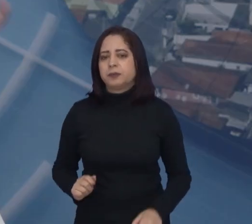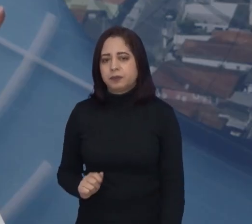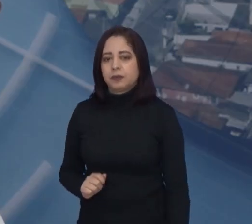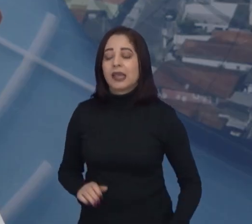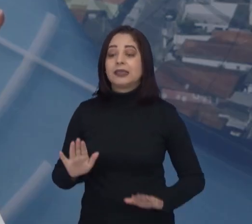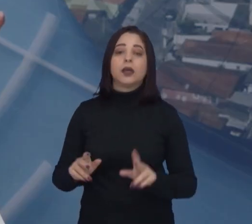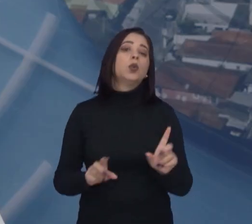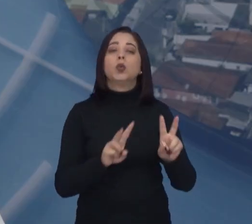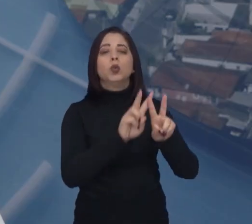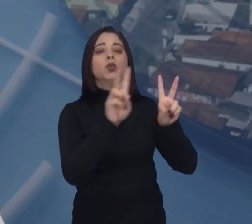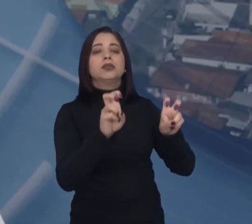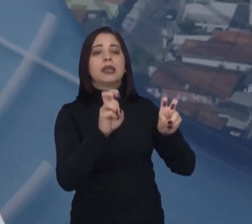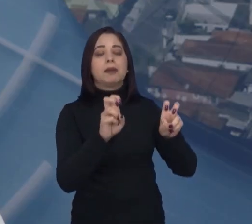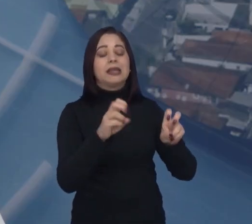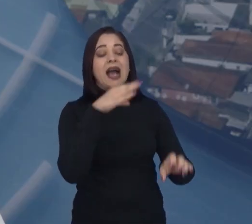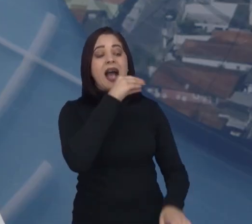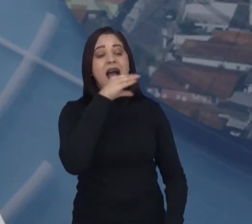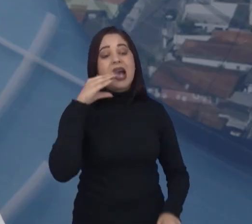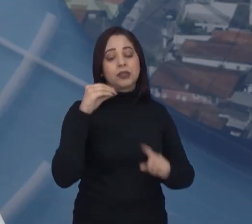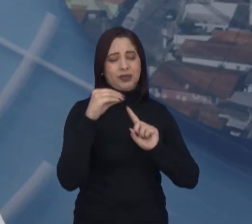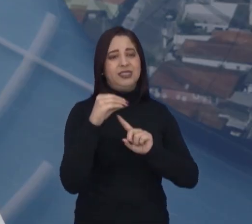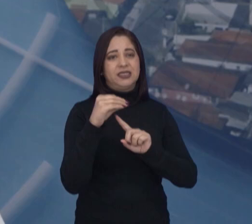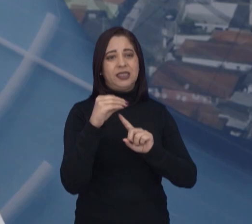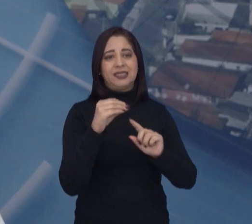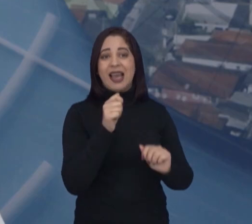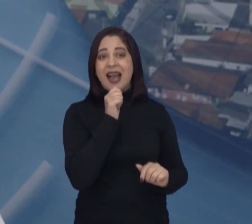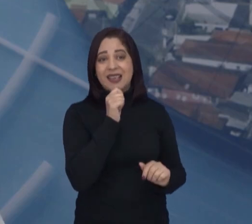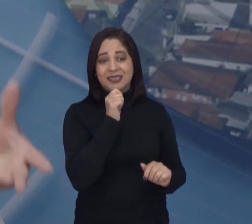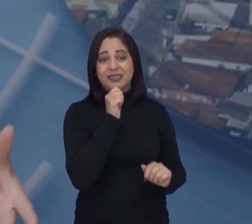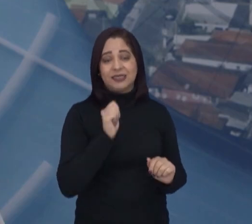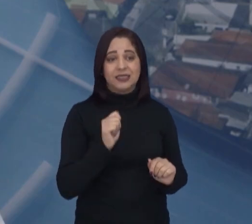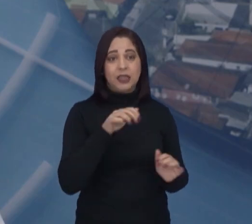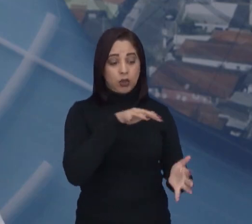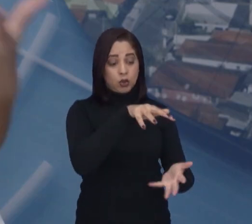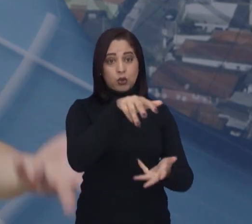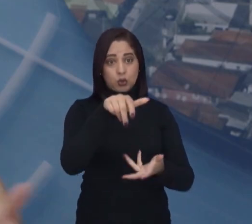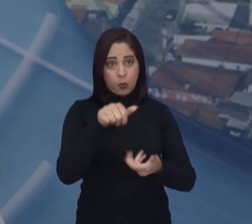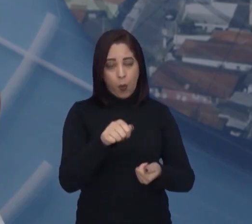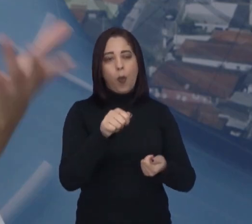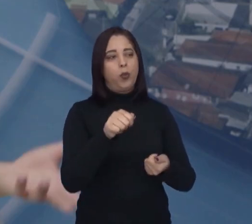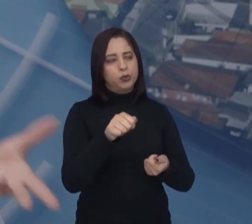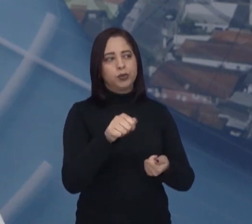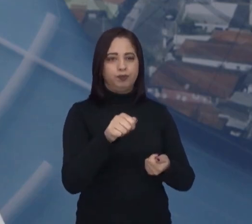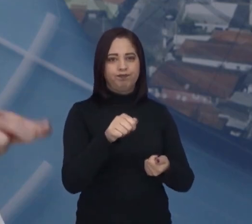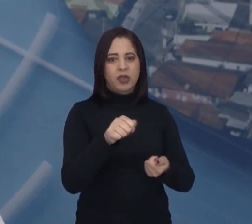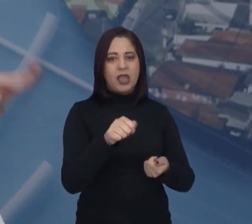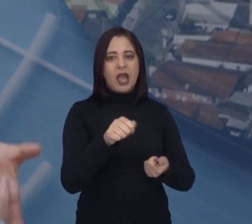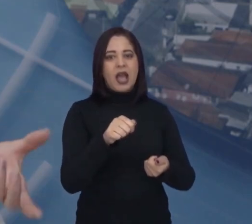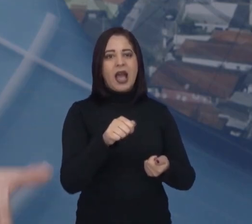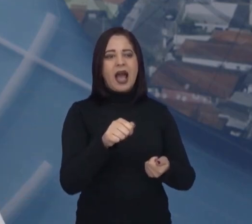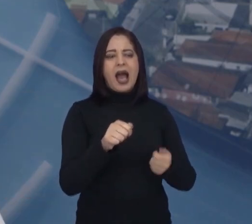de adolescência, é um debate ainda muito amplo no mundo, né, da psicologia, dos médicos, né, de